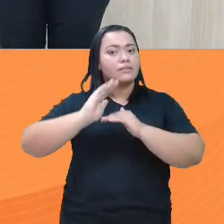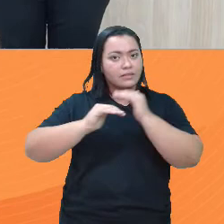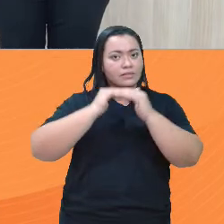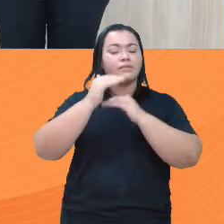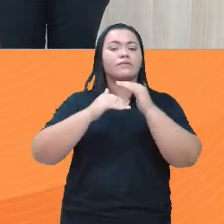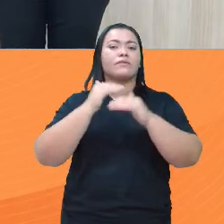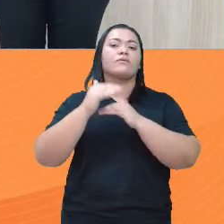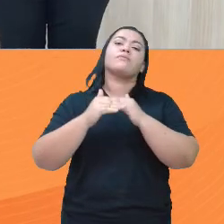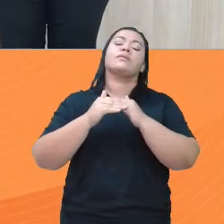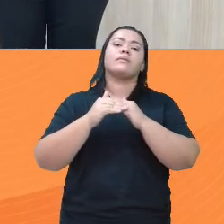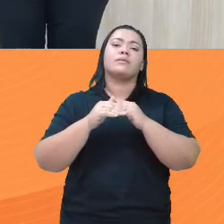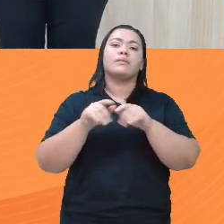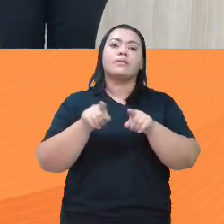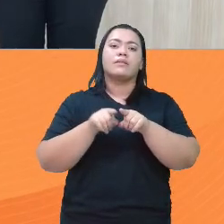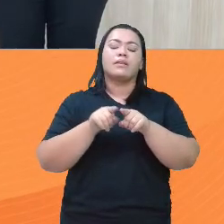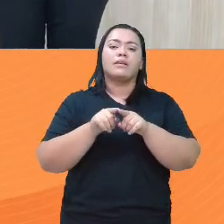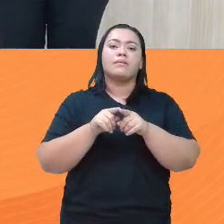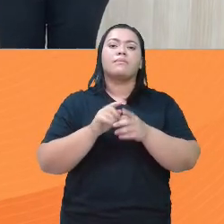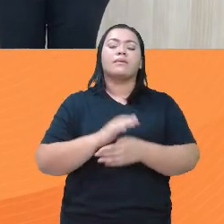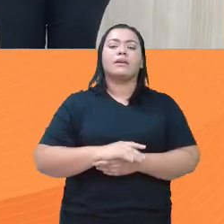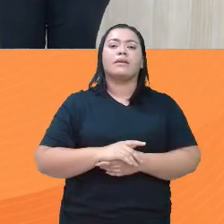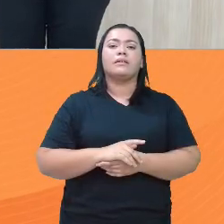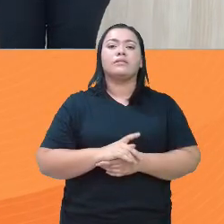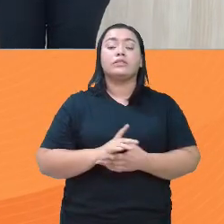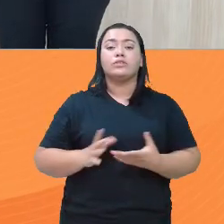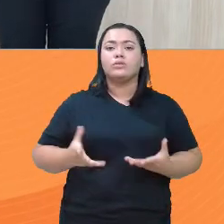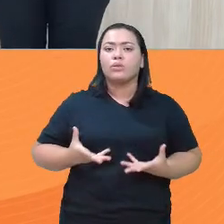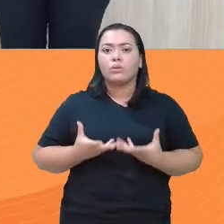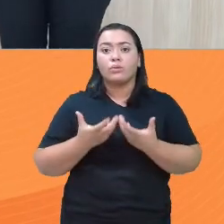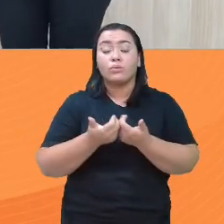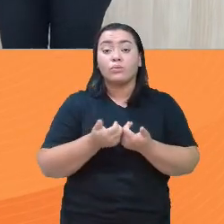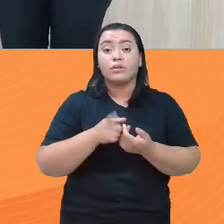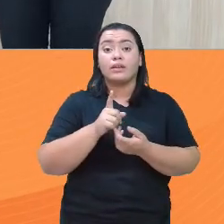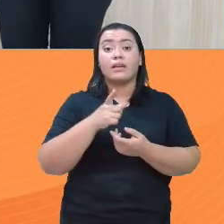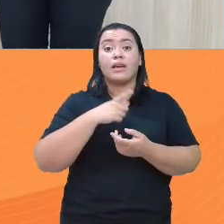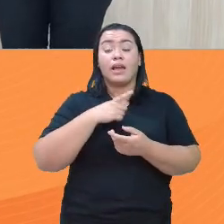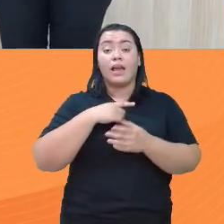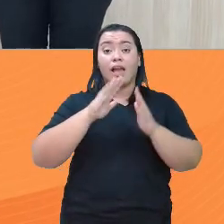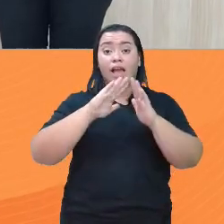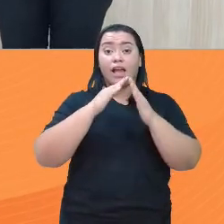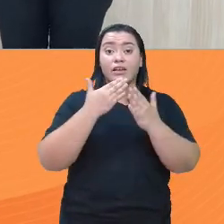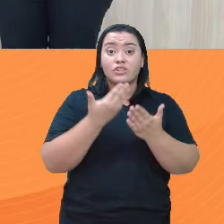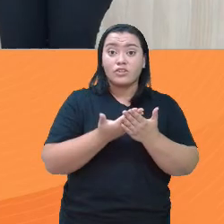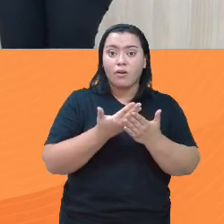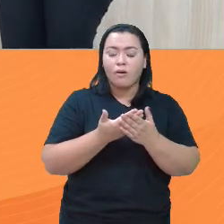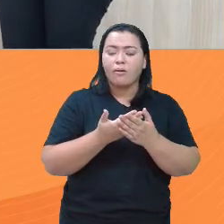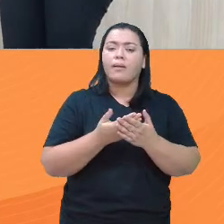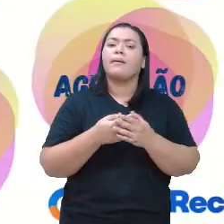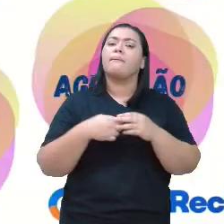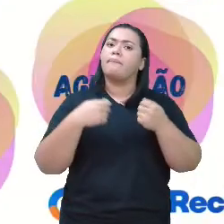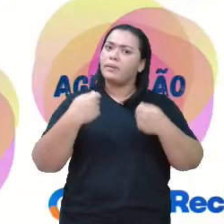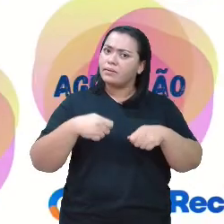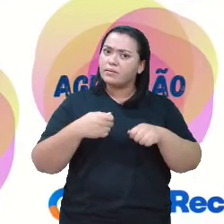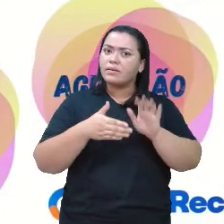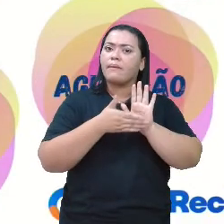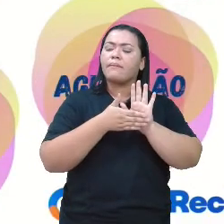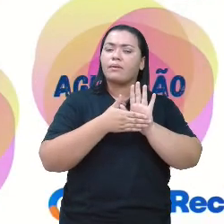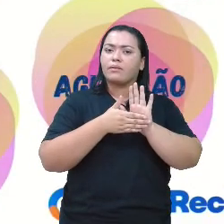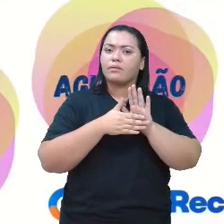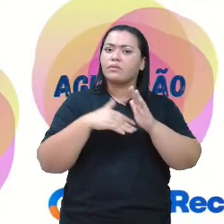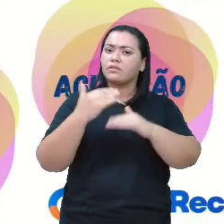desenvolvimento integral, né? Que é o desenvolvimento que a escola precisa propor. A gente pensa que